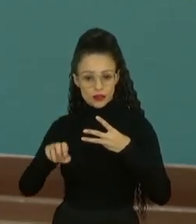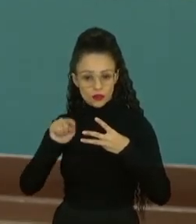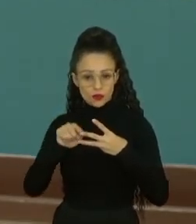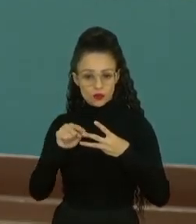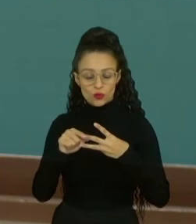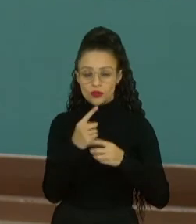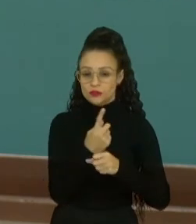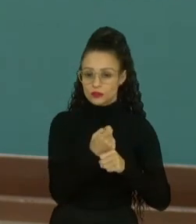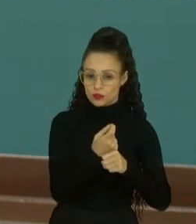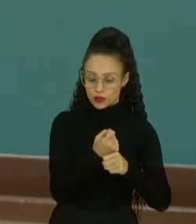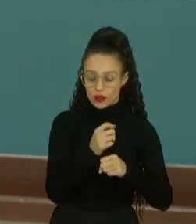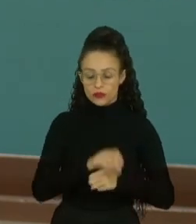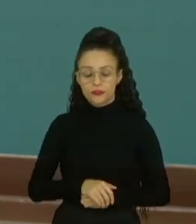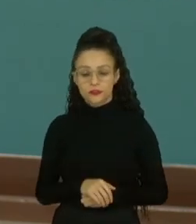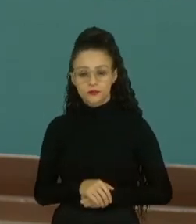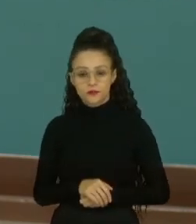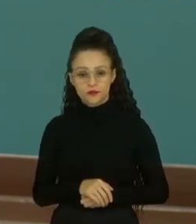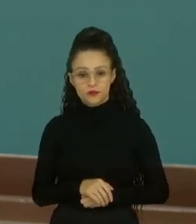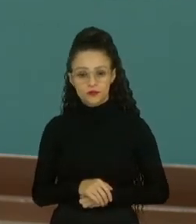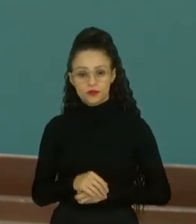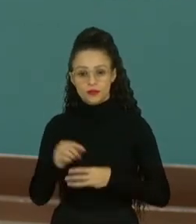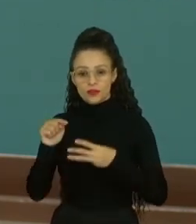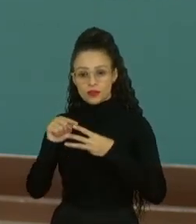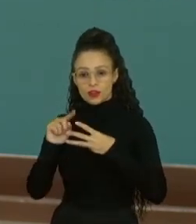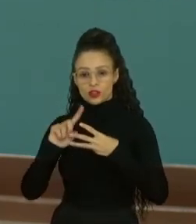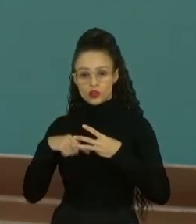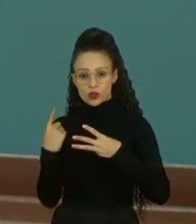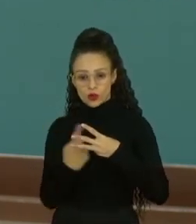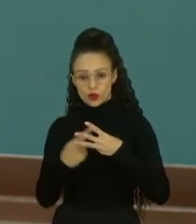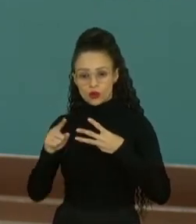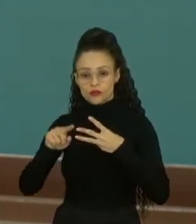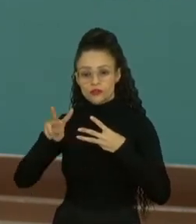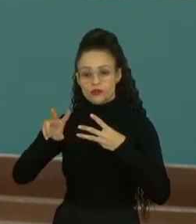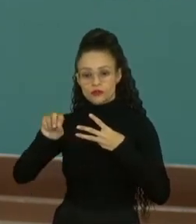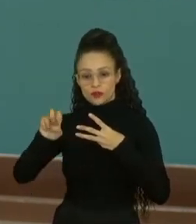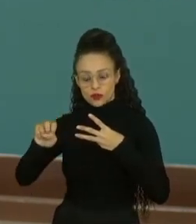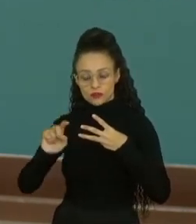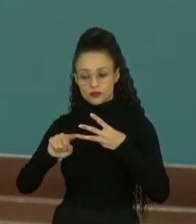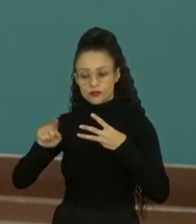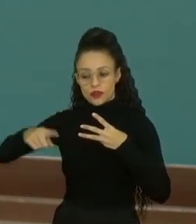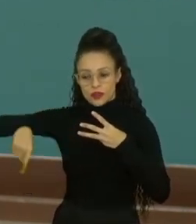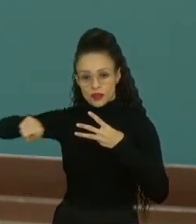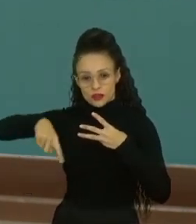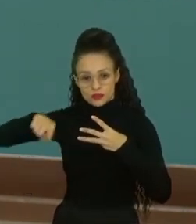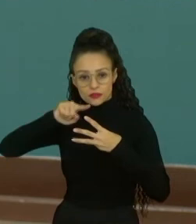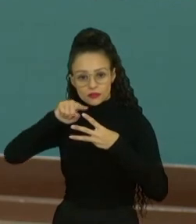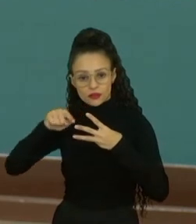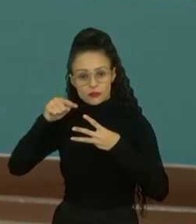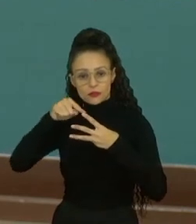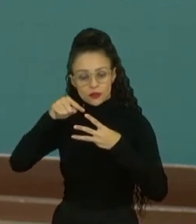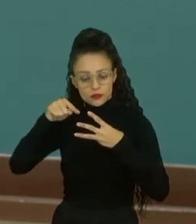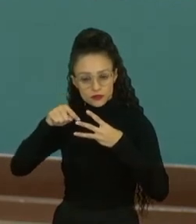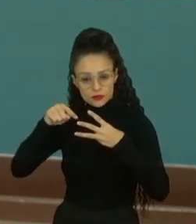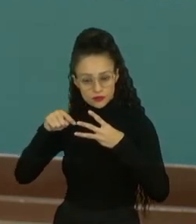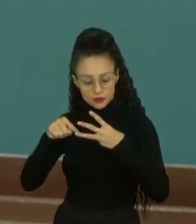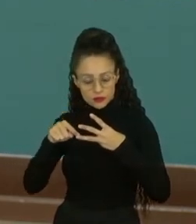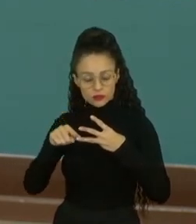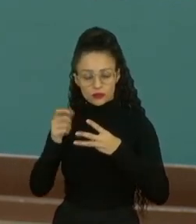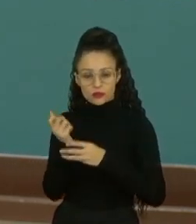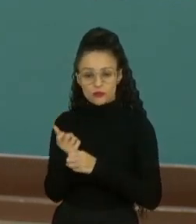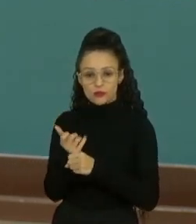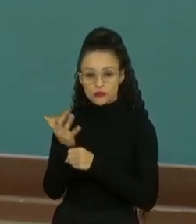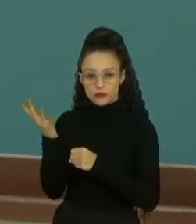do singular. Nós, vós e eles são a primeira, segunda e terceira